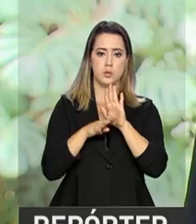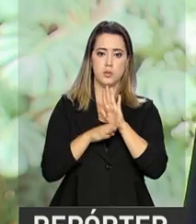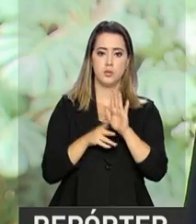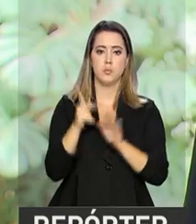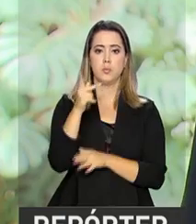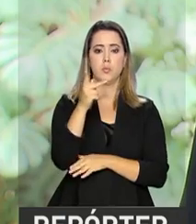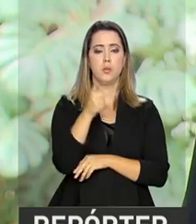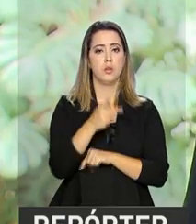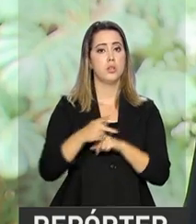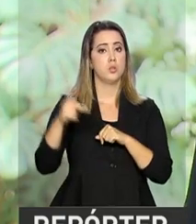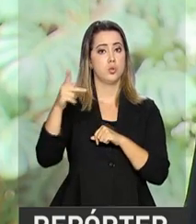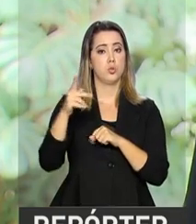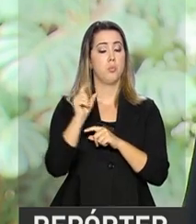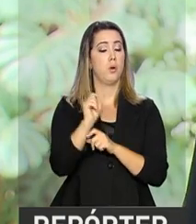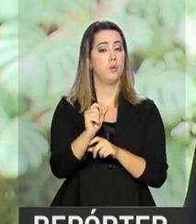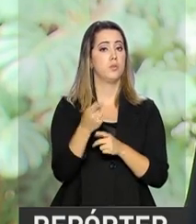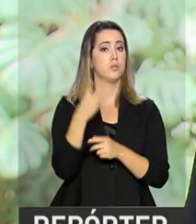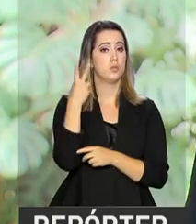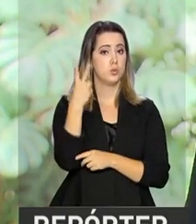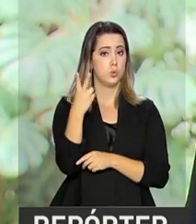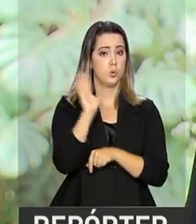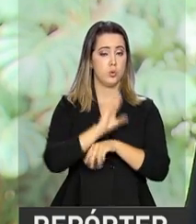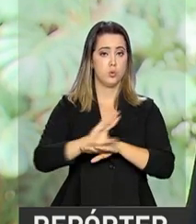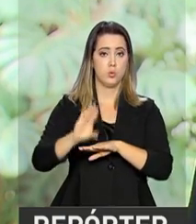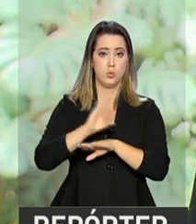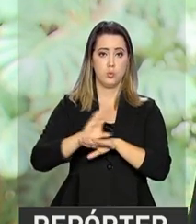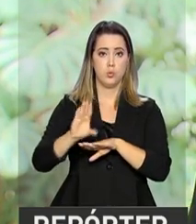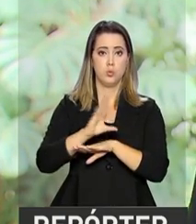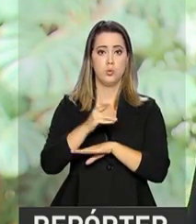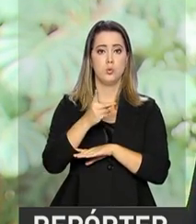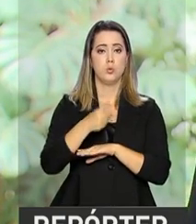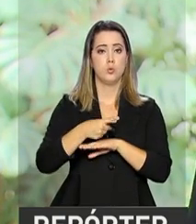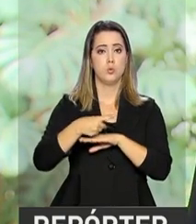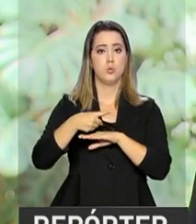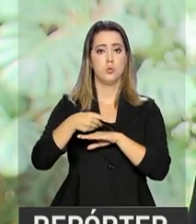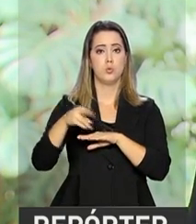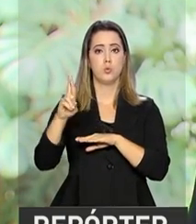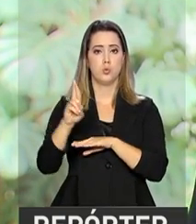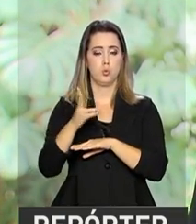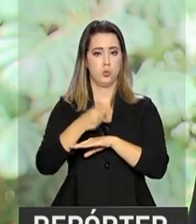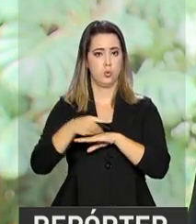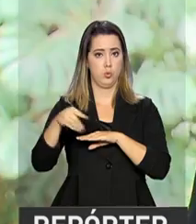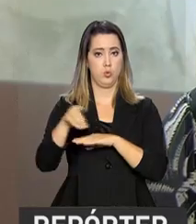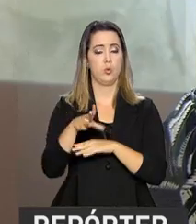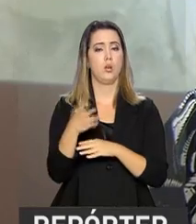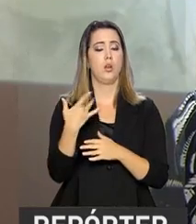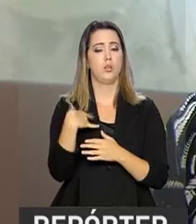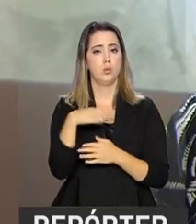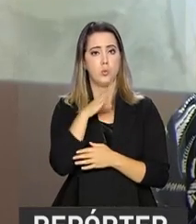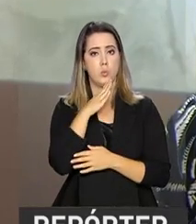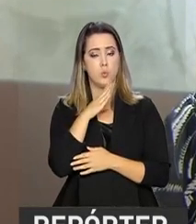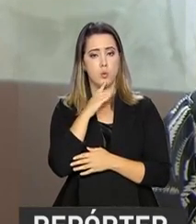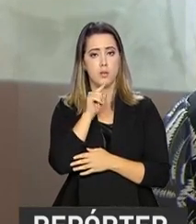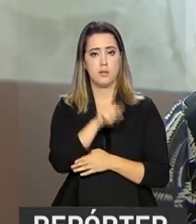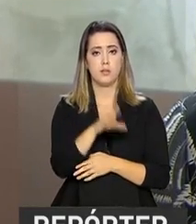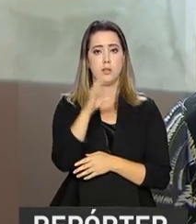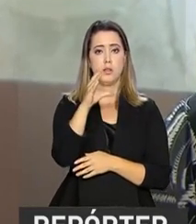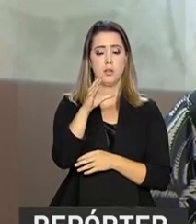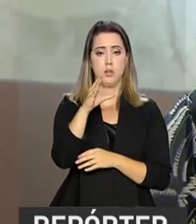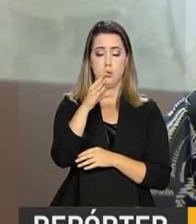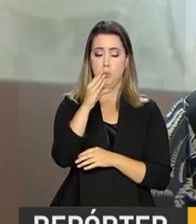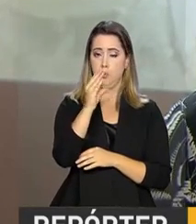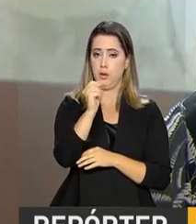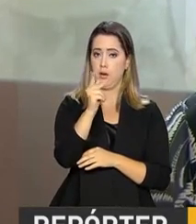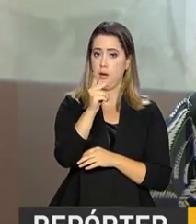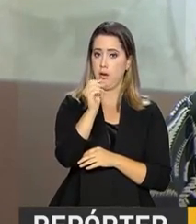pós-graduação e pelo menos dois cursos de doutorado recomendados pela capes ela é um edital competitivo